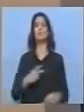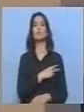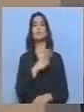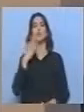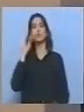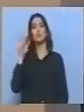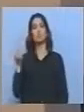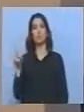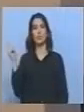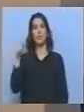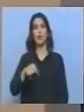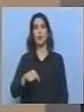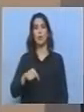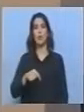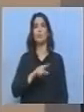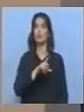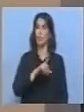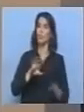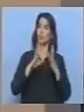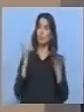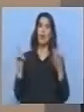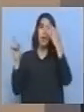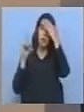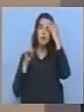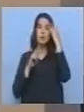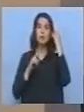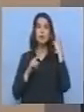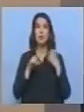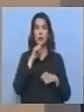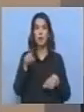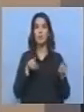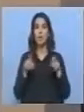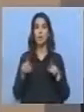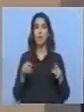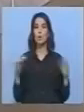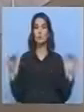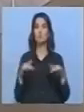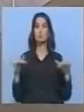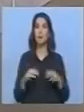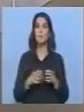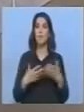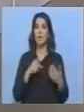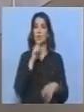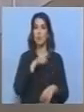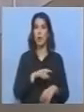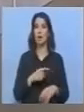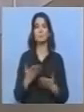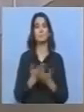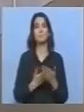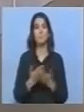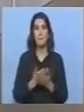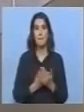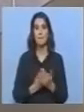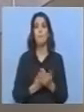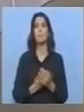em geral, na Universidade de Lisboa e nas outras, e temos uma margem de recrutamento ainda bastante grande. Nós temos um mercado